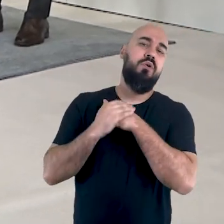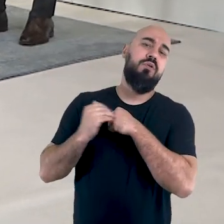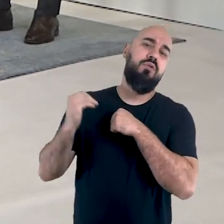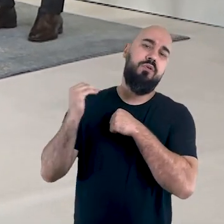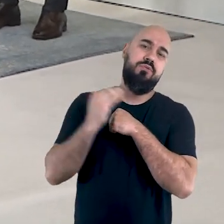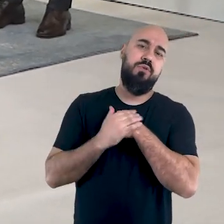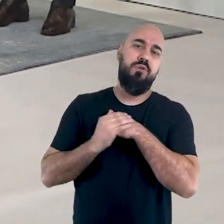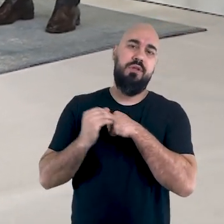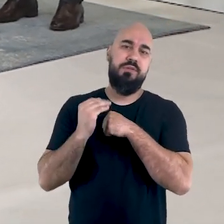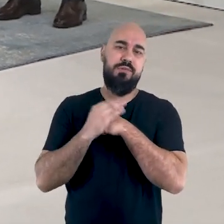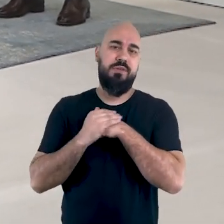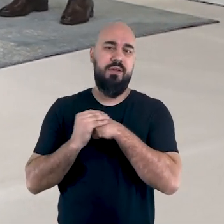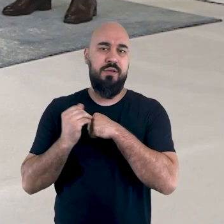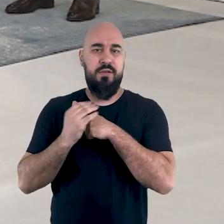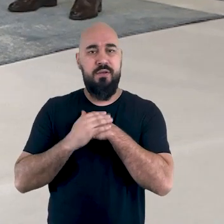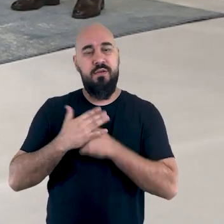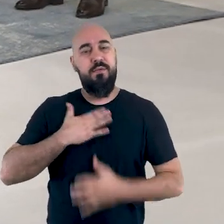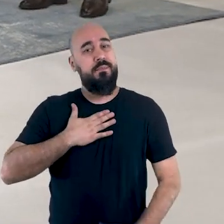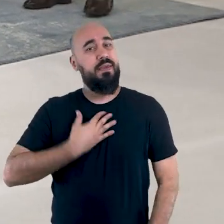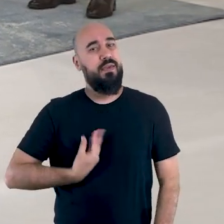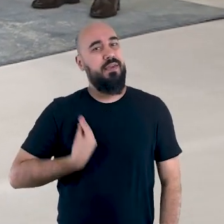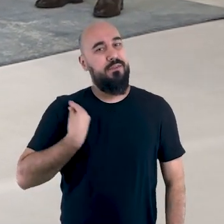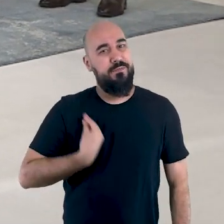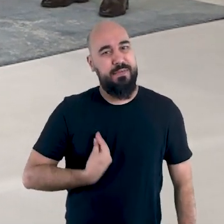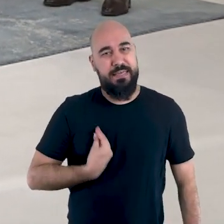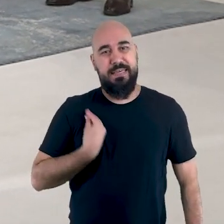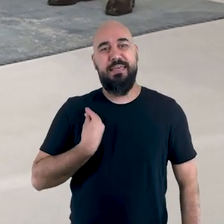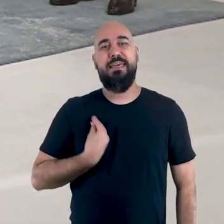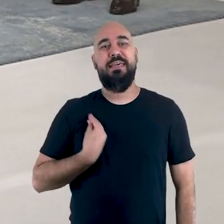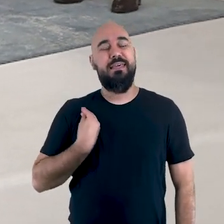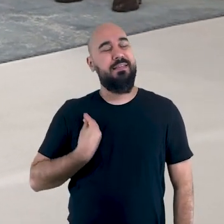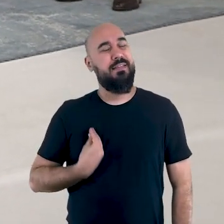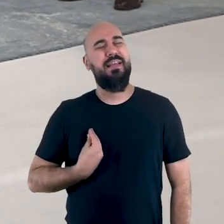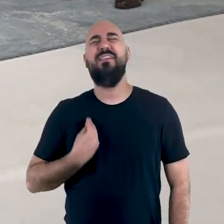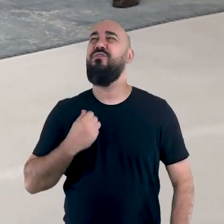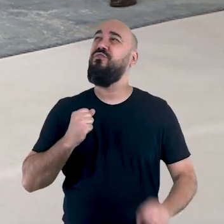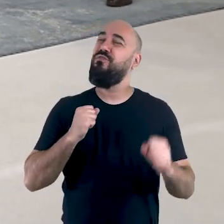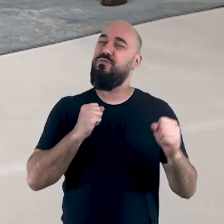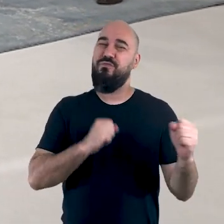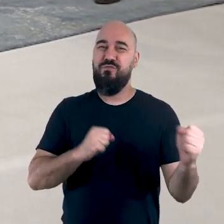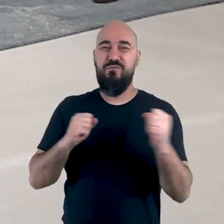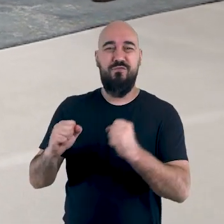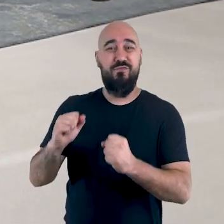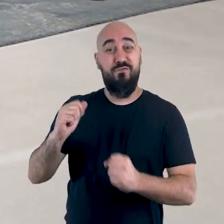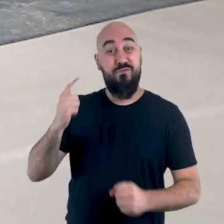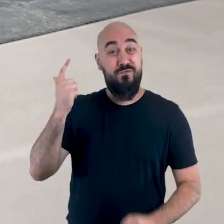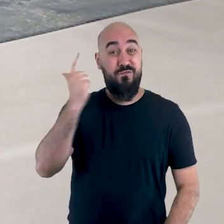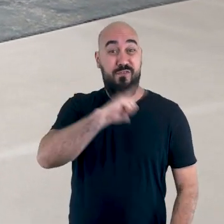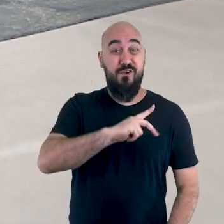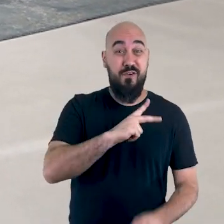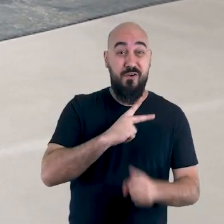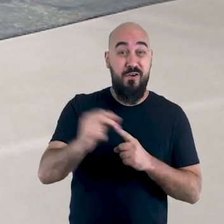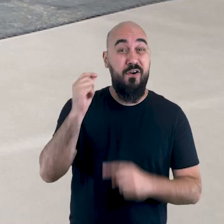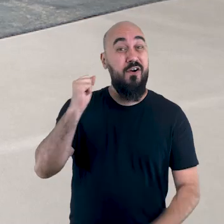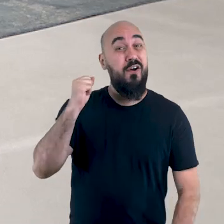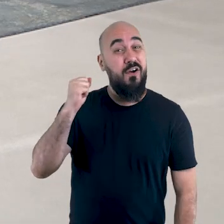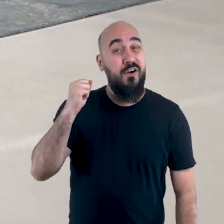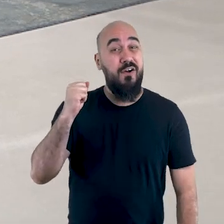consolação, pois meu viver tornou mais forte o